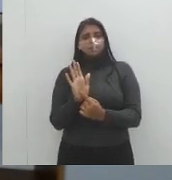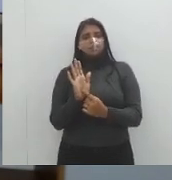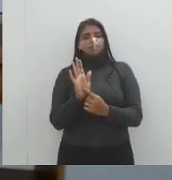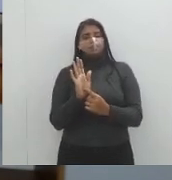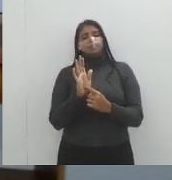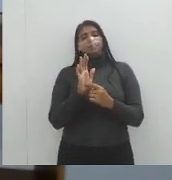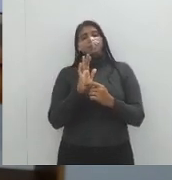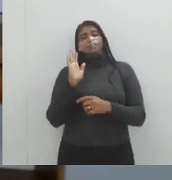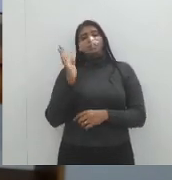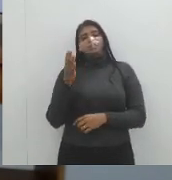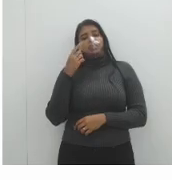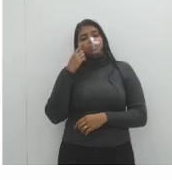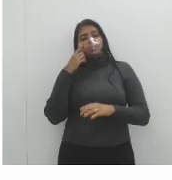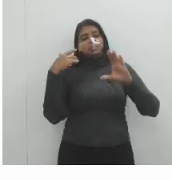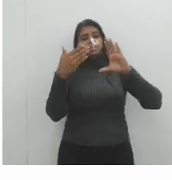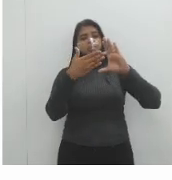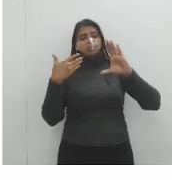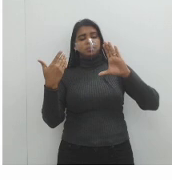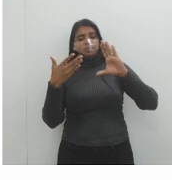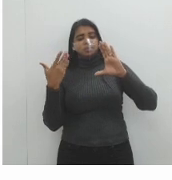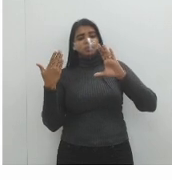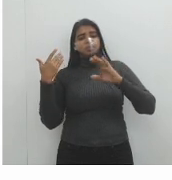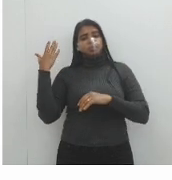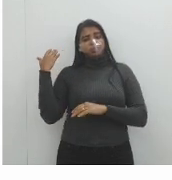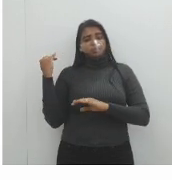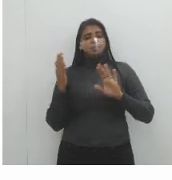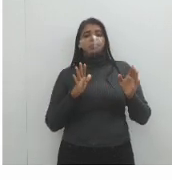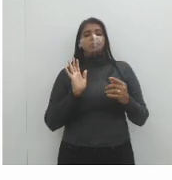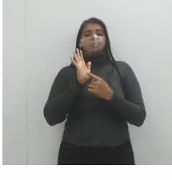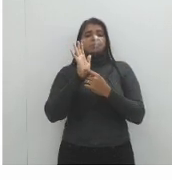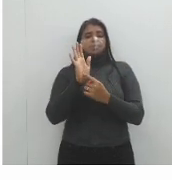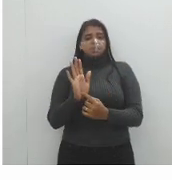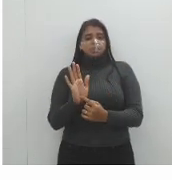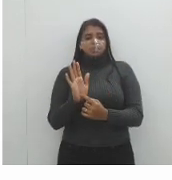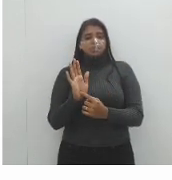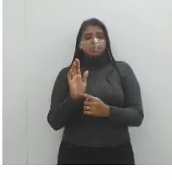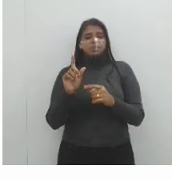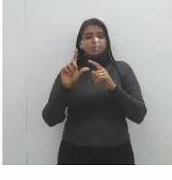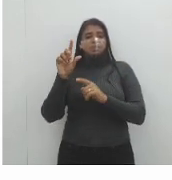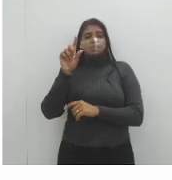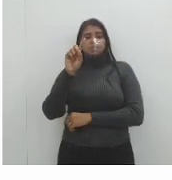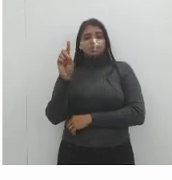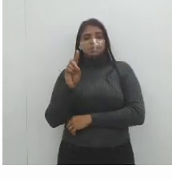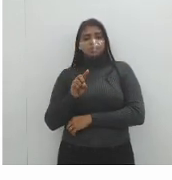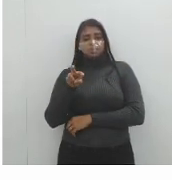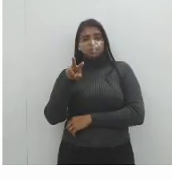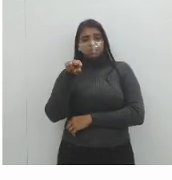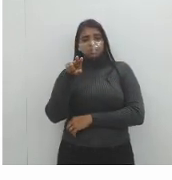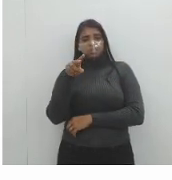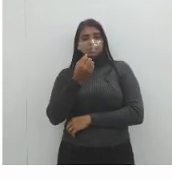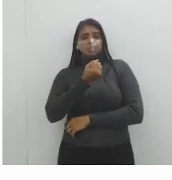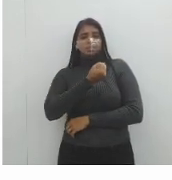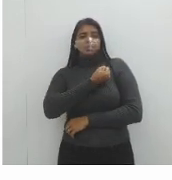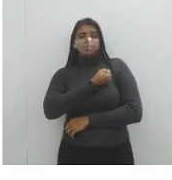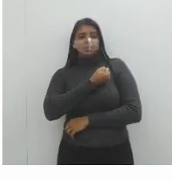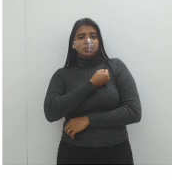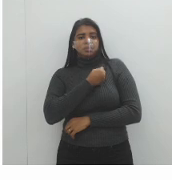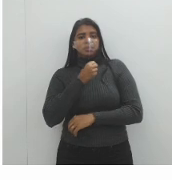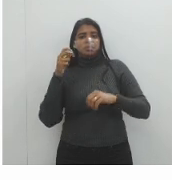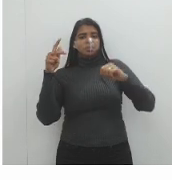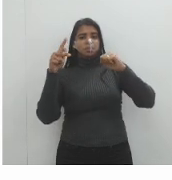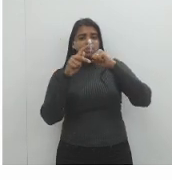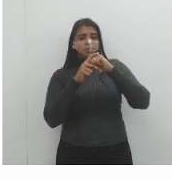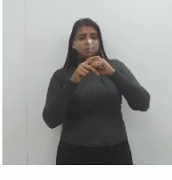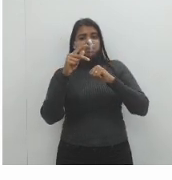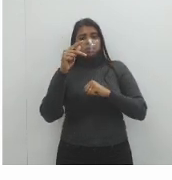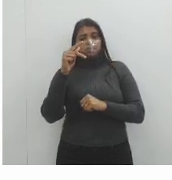slide anterior. Esse número atômico representado pela letra Z é igual ao número de prótons. Então, vamos ver